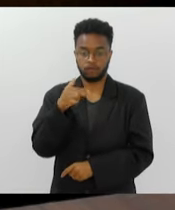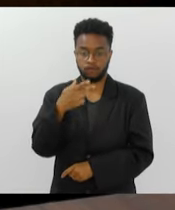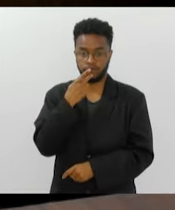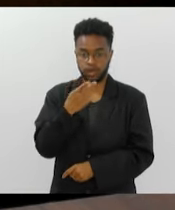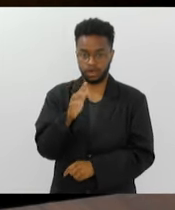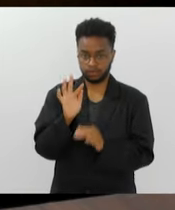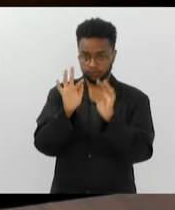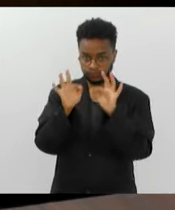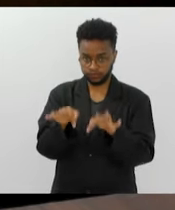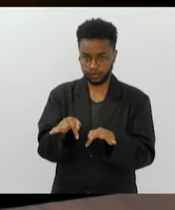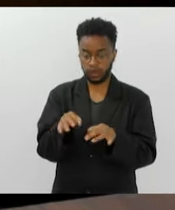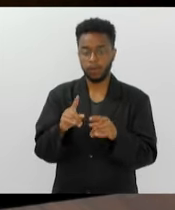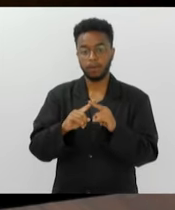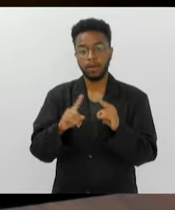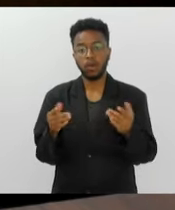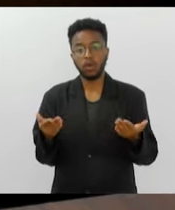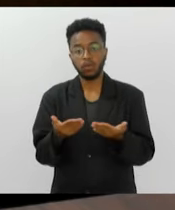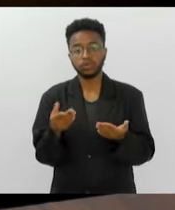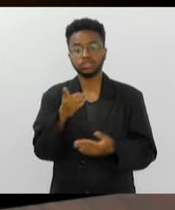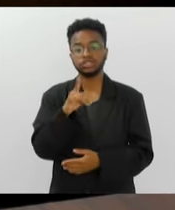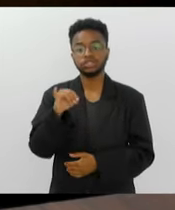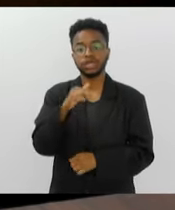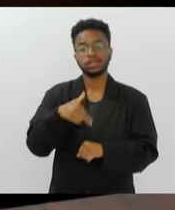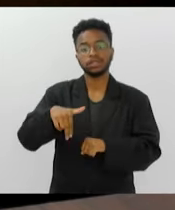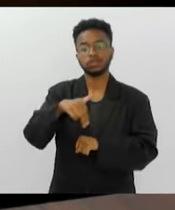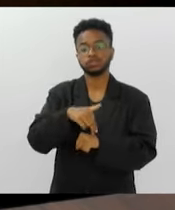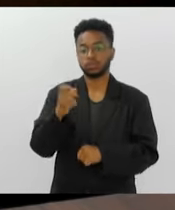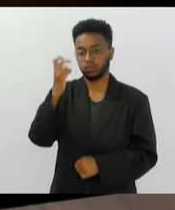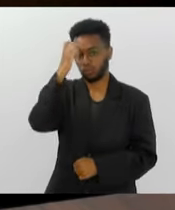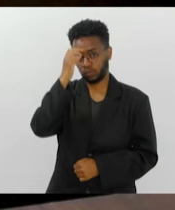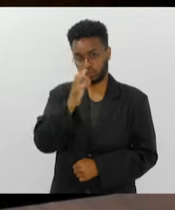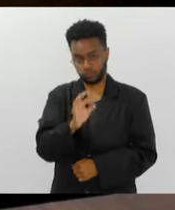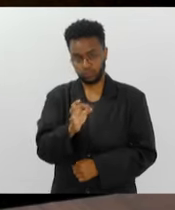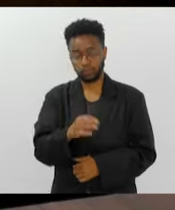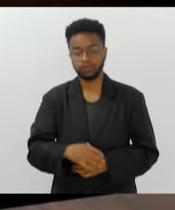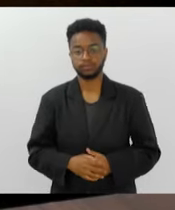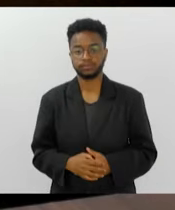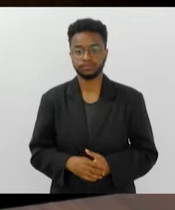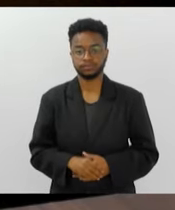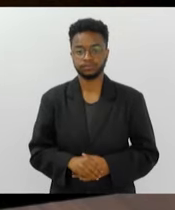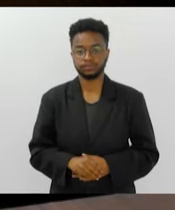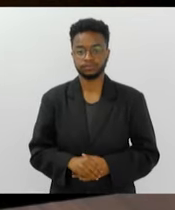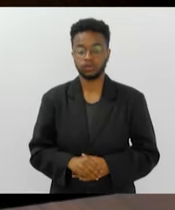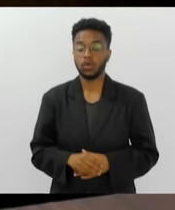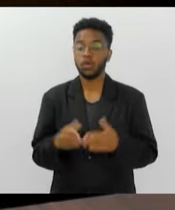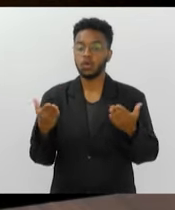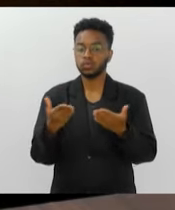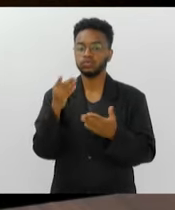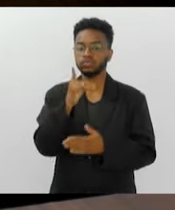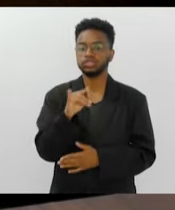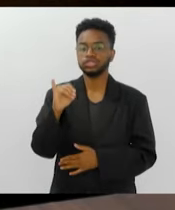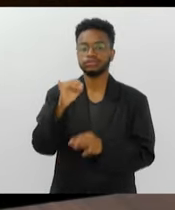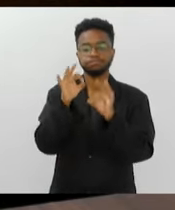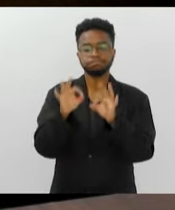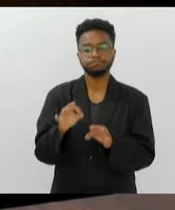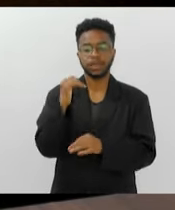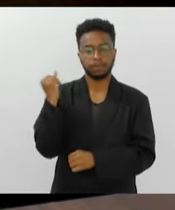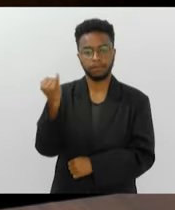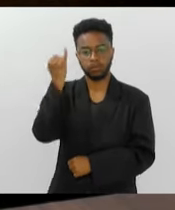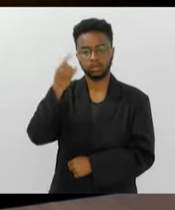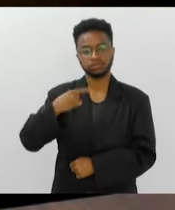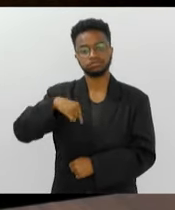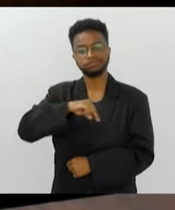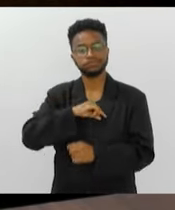final mas hoje é o dia nacional da cultura dia muito importante dia da gente